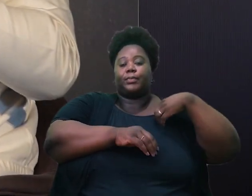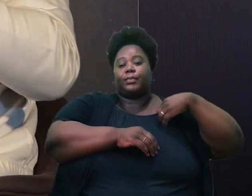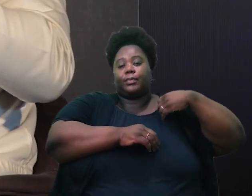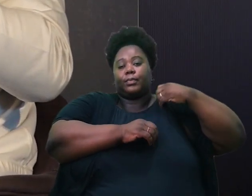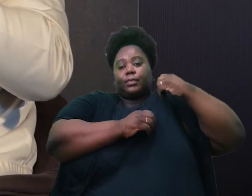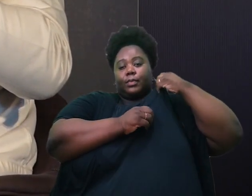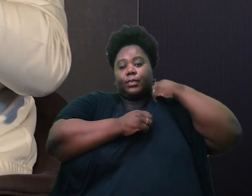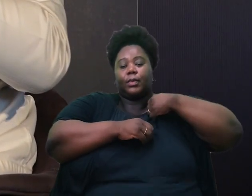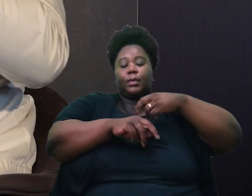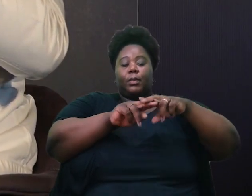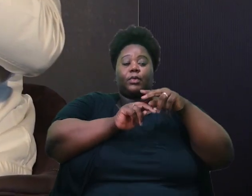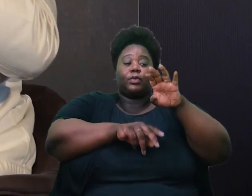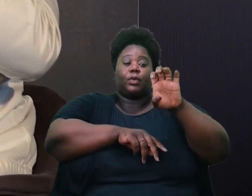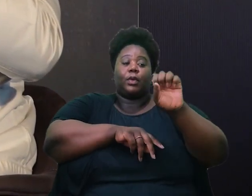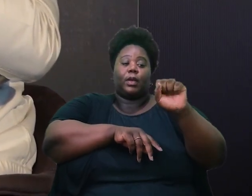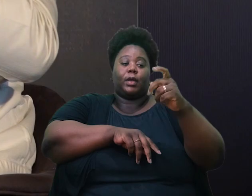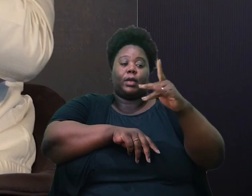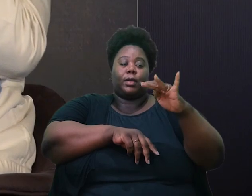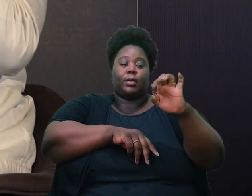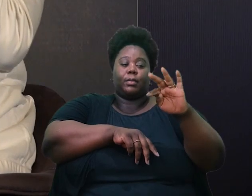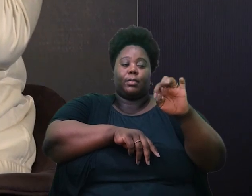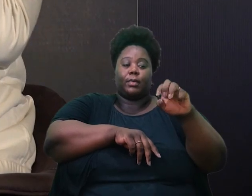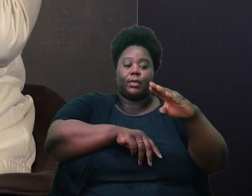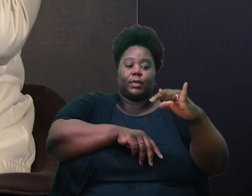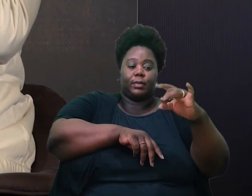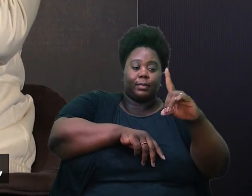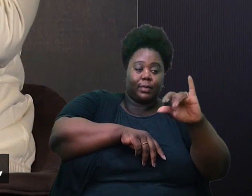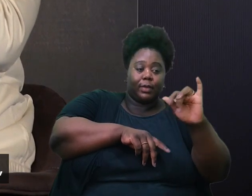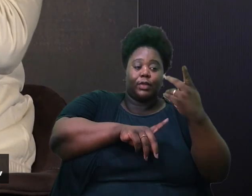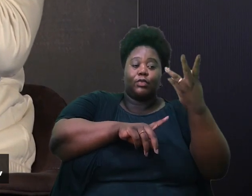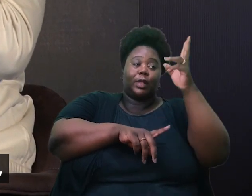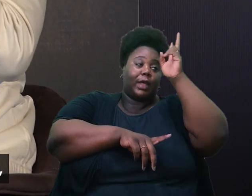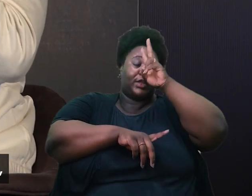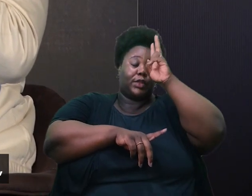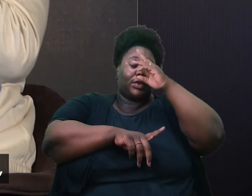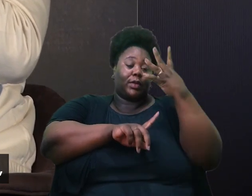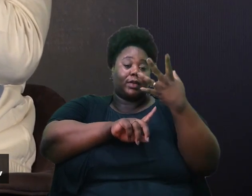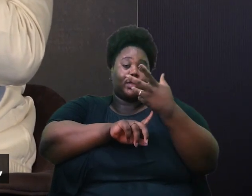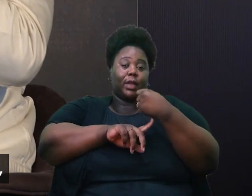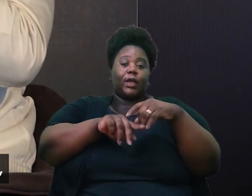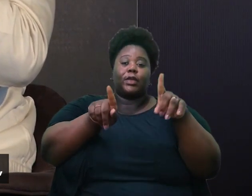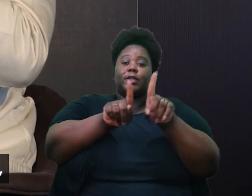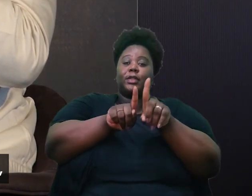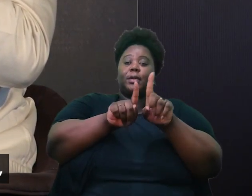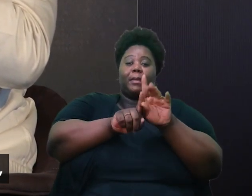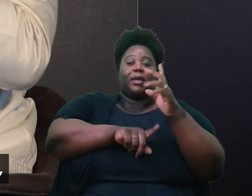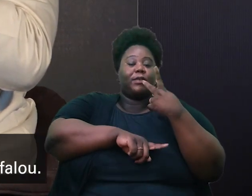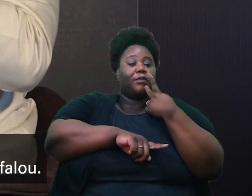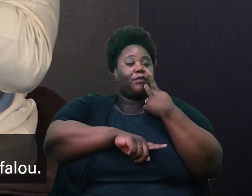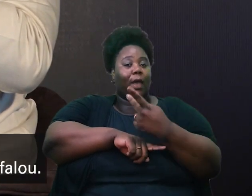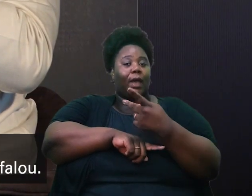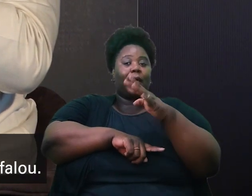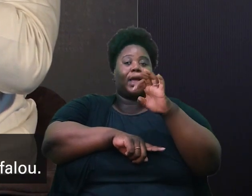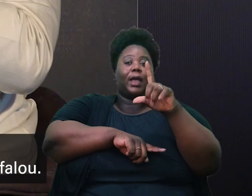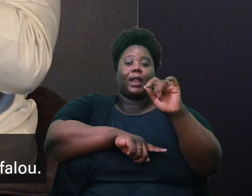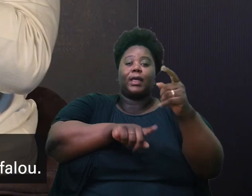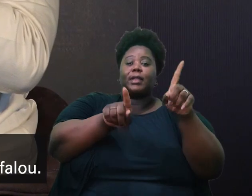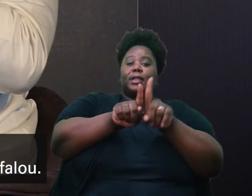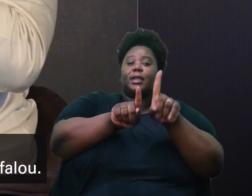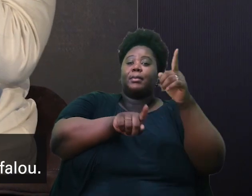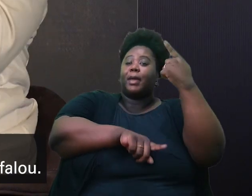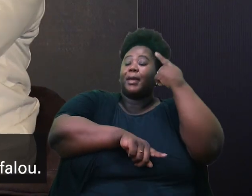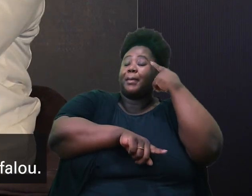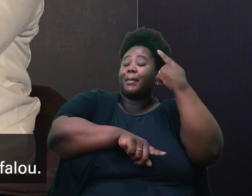pelo epistemicídio da história da arte. Queria, como última questão, Leda, também pensar